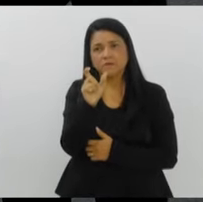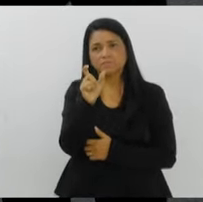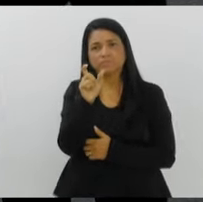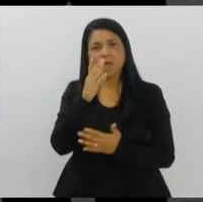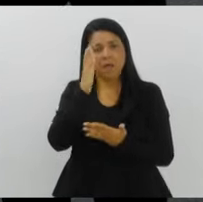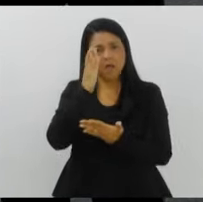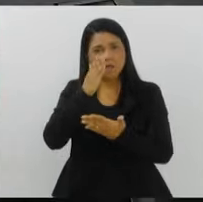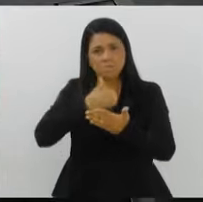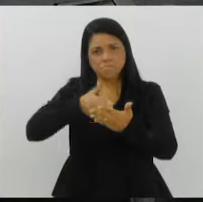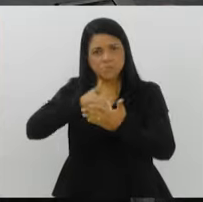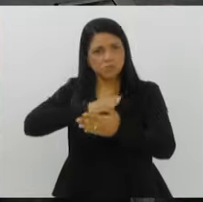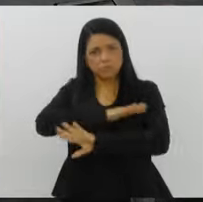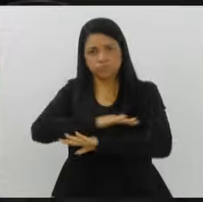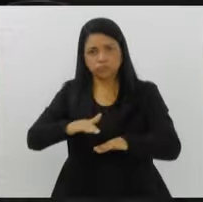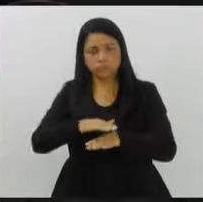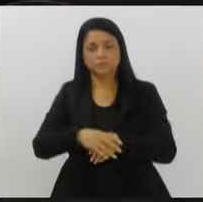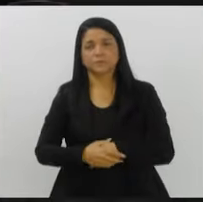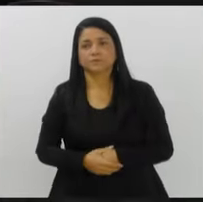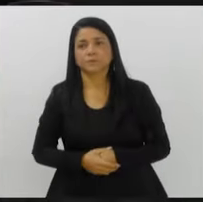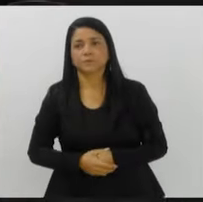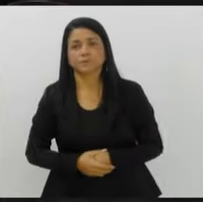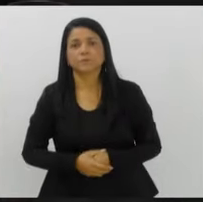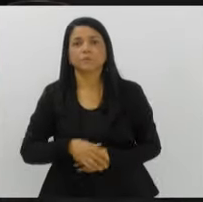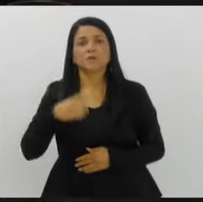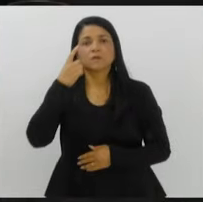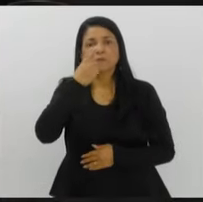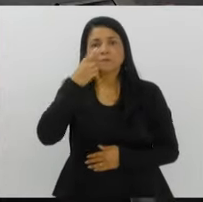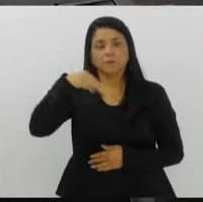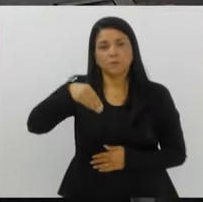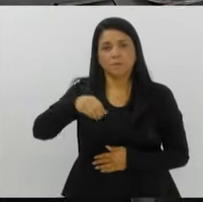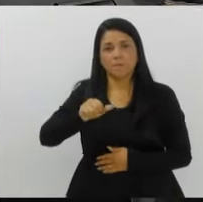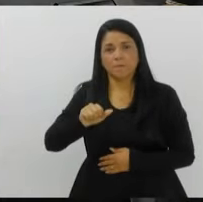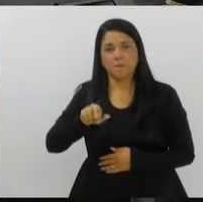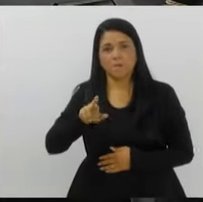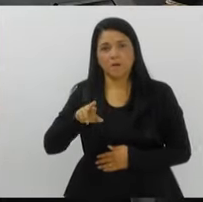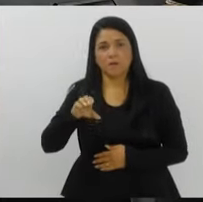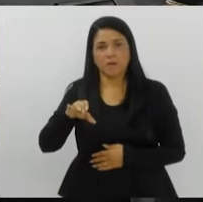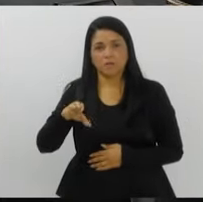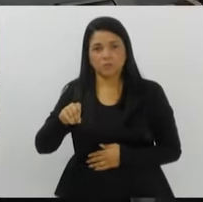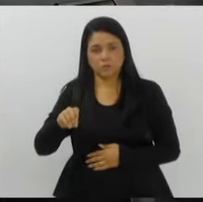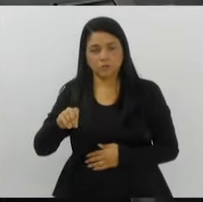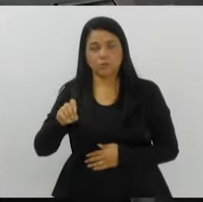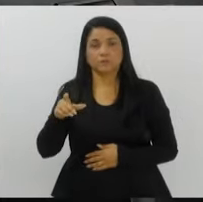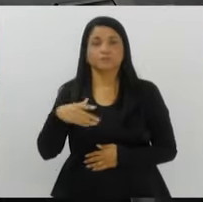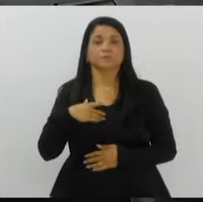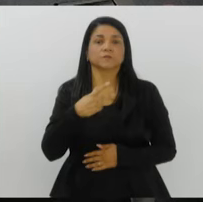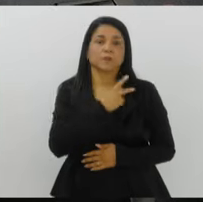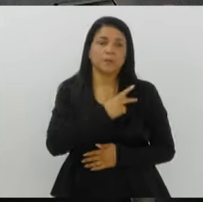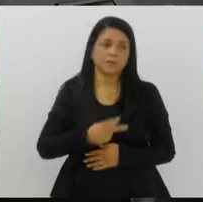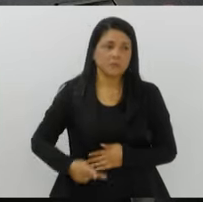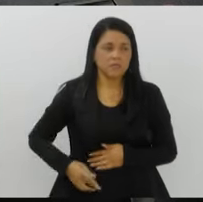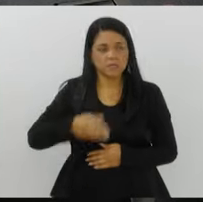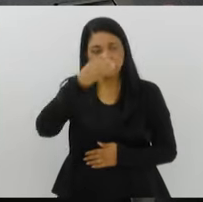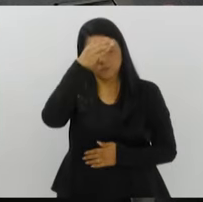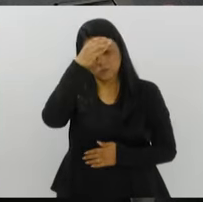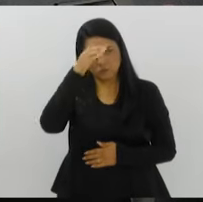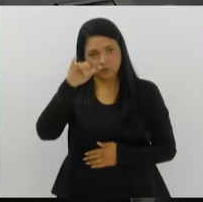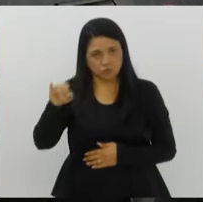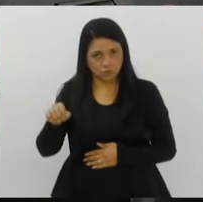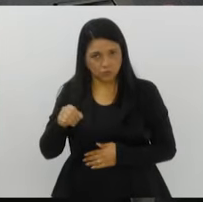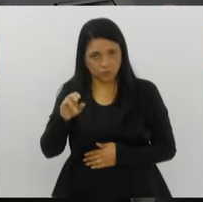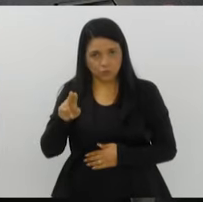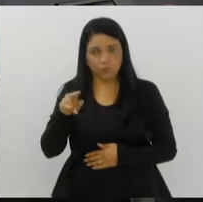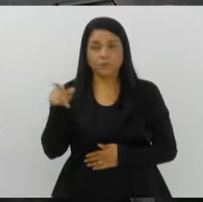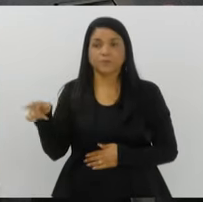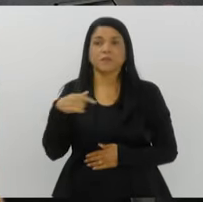continue. Obrigado. Deputado Márcio Globerto. Senhora presidente, senhores deputados, povo